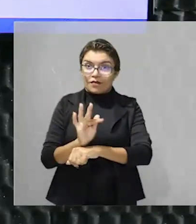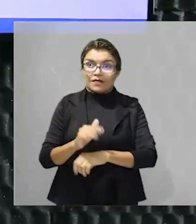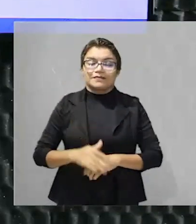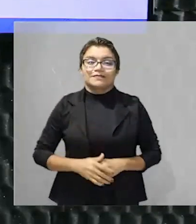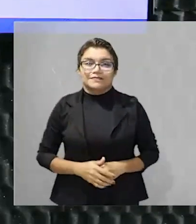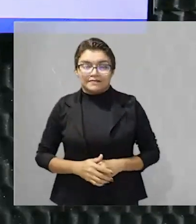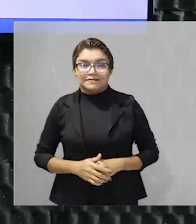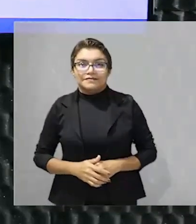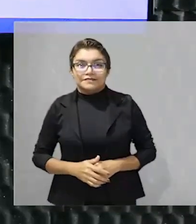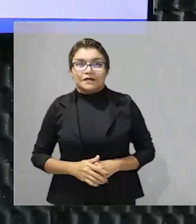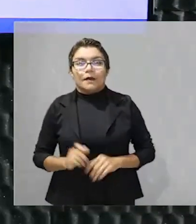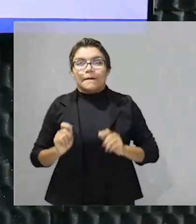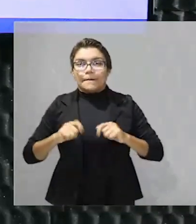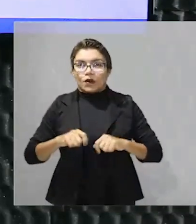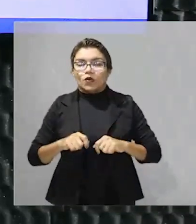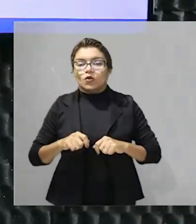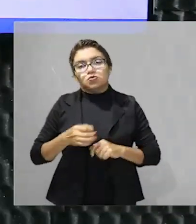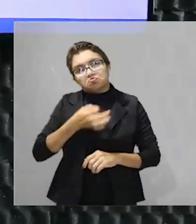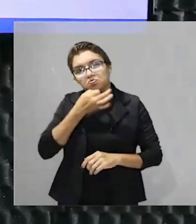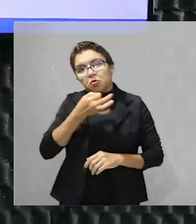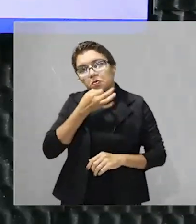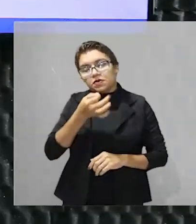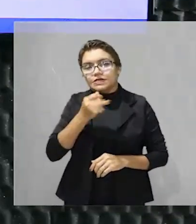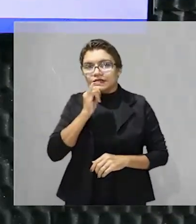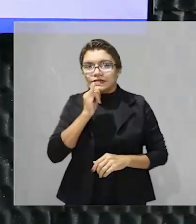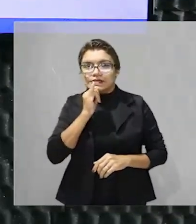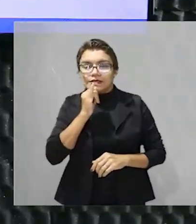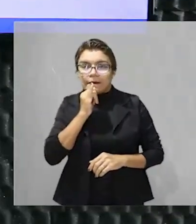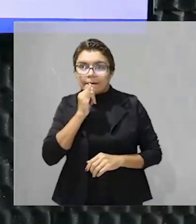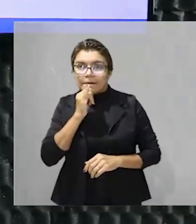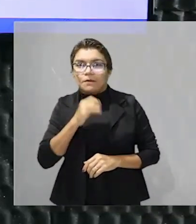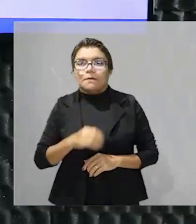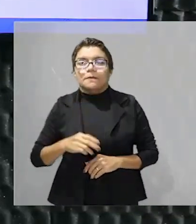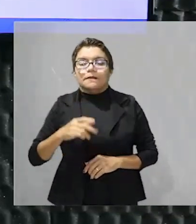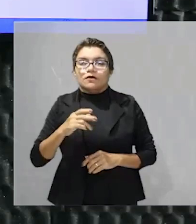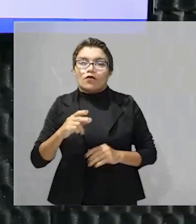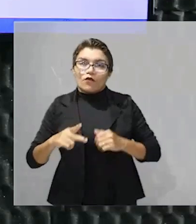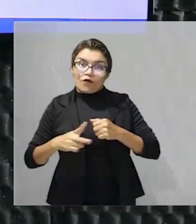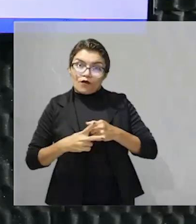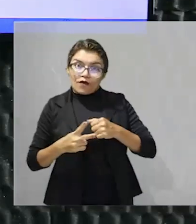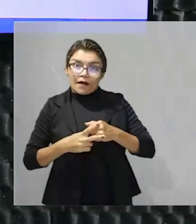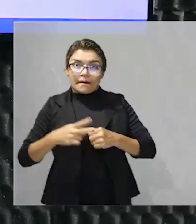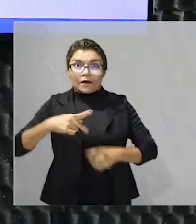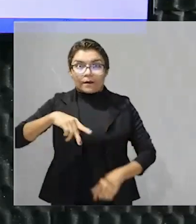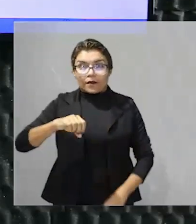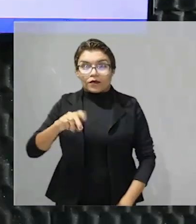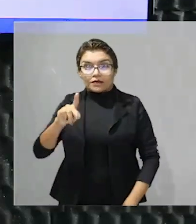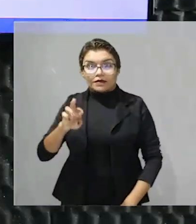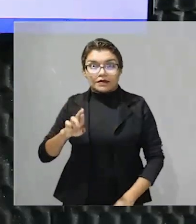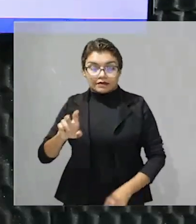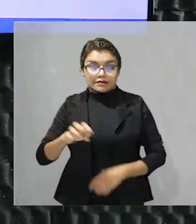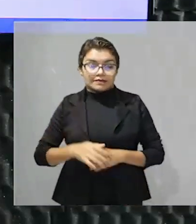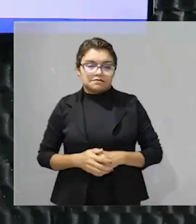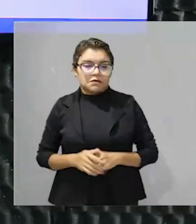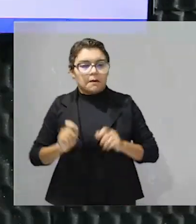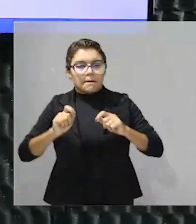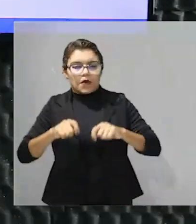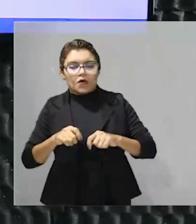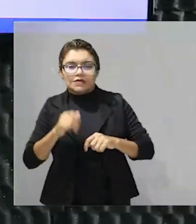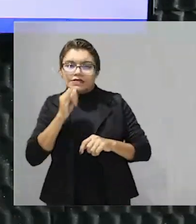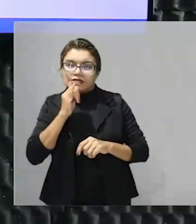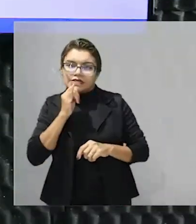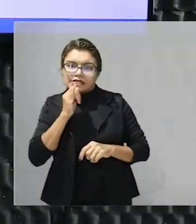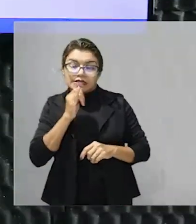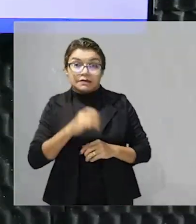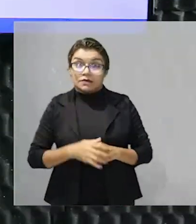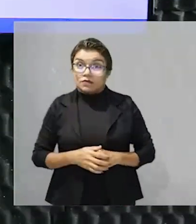sugerir, usando o verbo poder, que é um verbo modal. Eu posso sugerir que você evite as duplas negações e